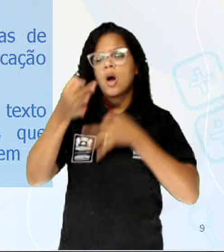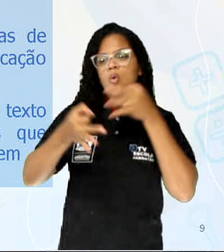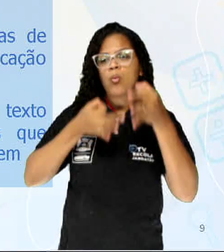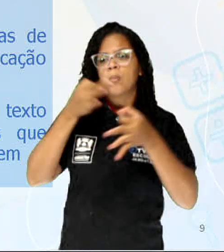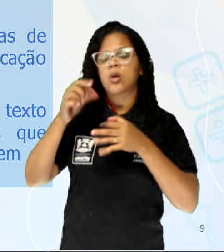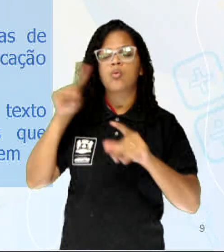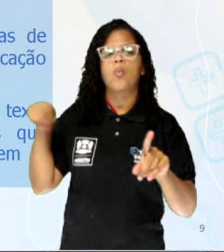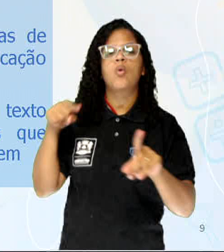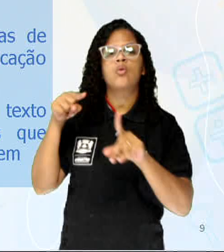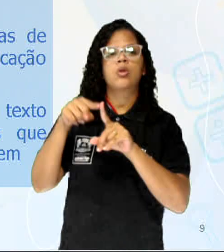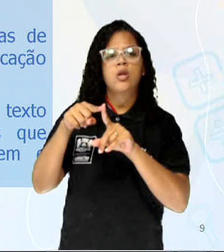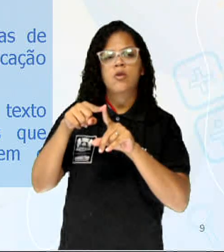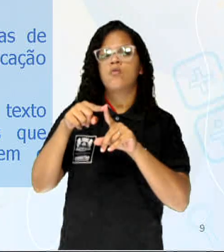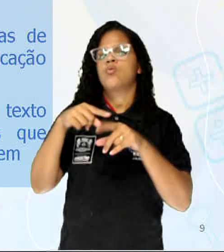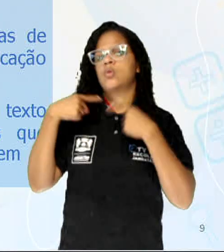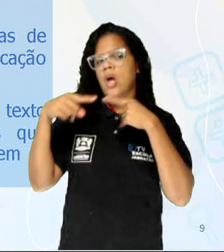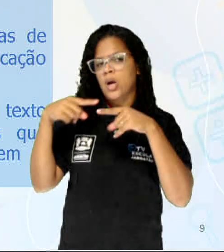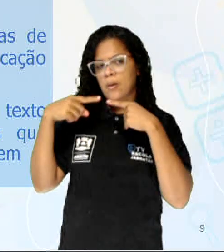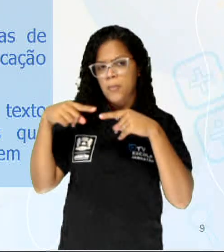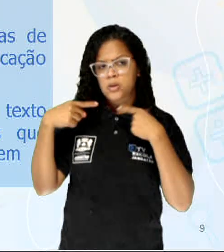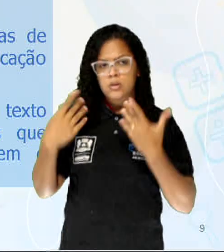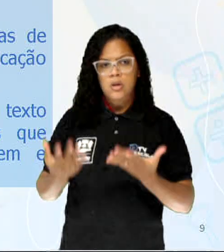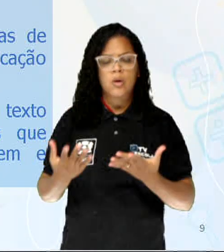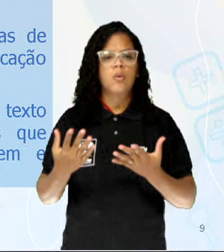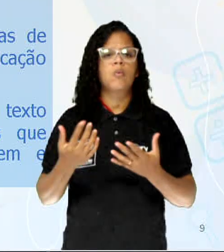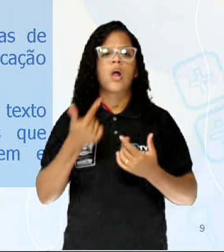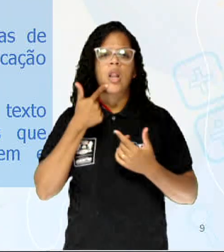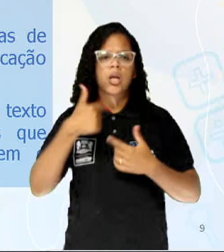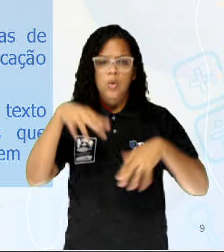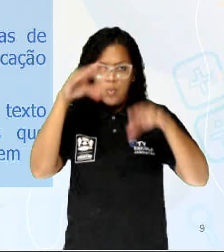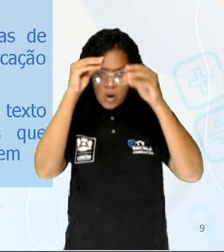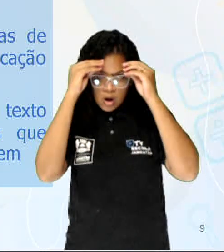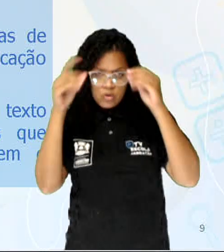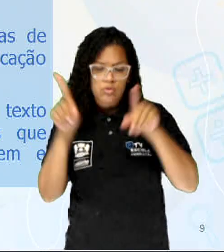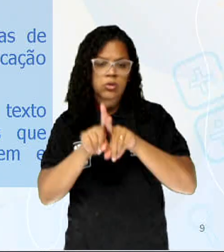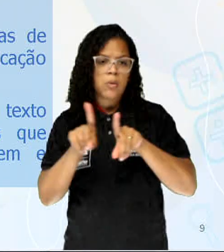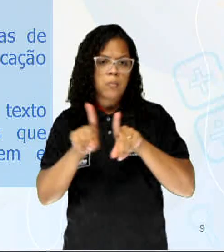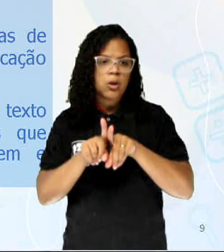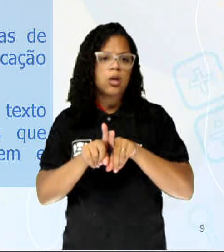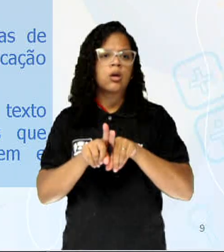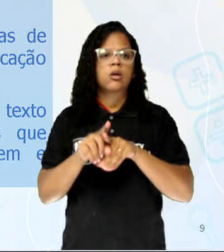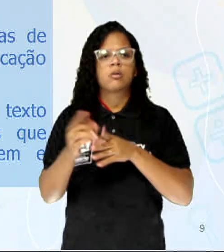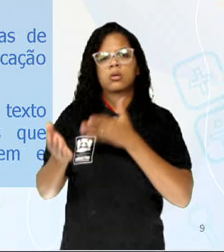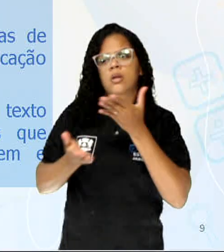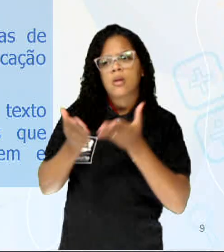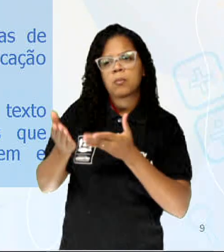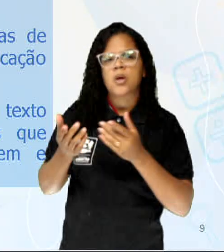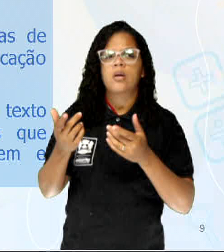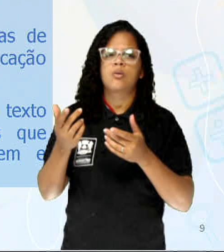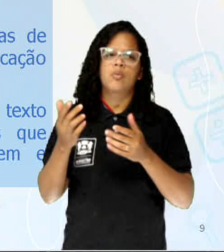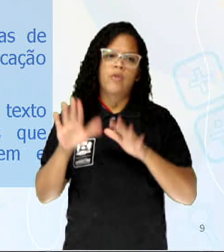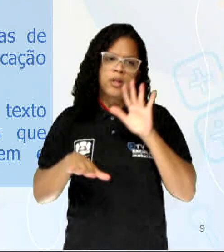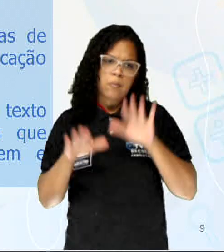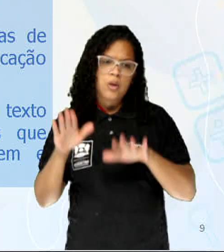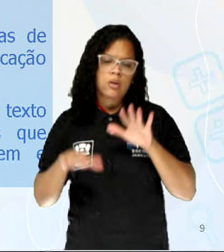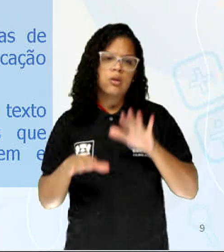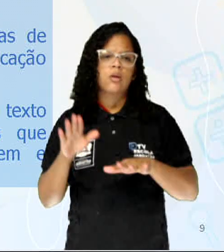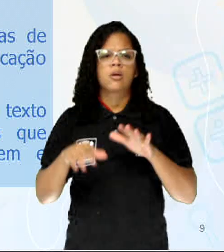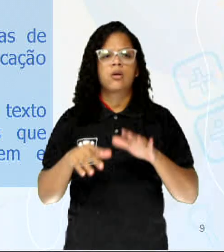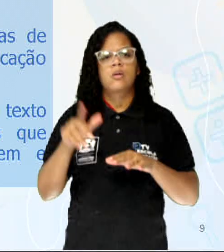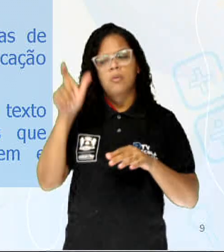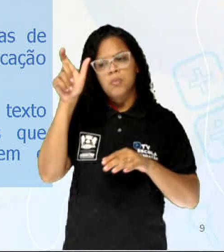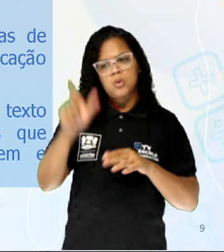denúncia, linguagem e tratamento de acordo com o perfil do interlocutor e com o gênero, ou seja, uma linguagem